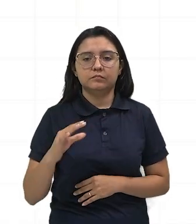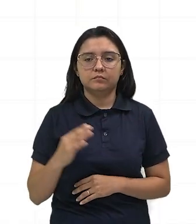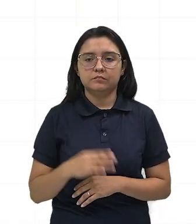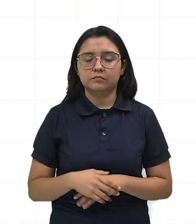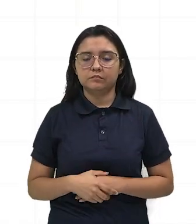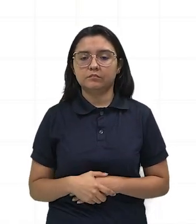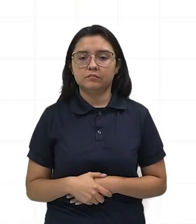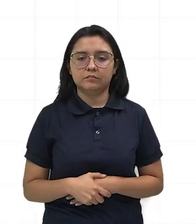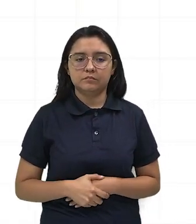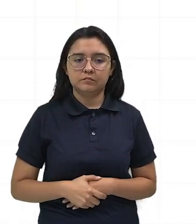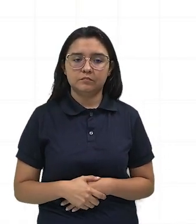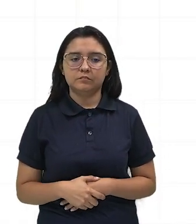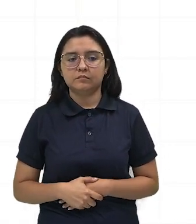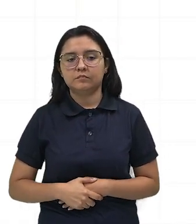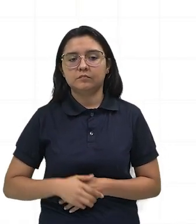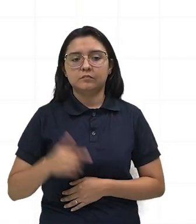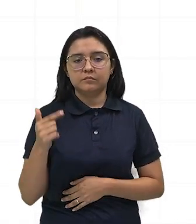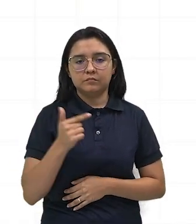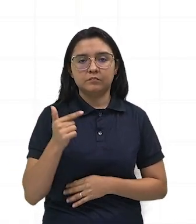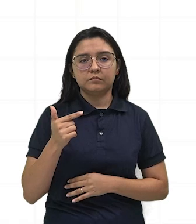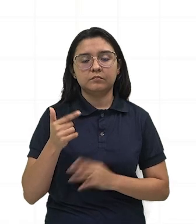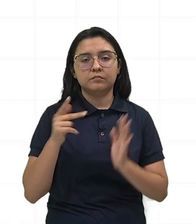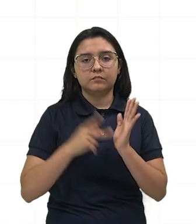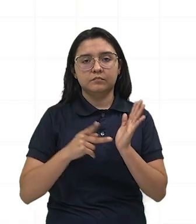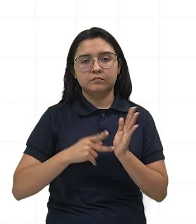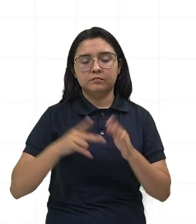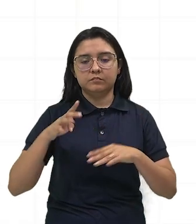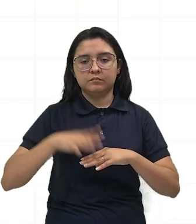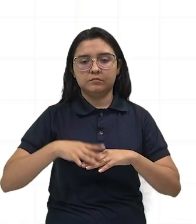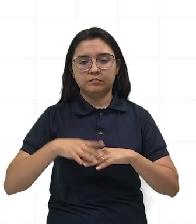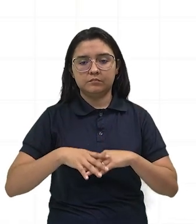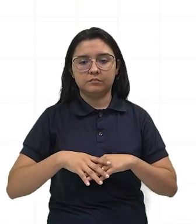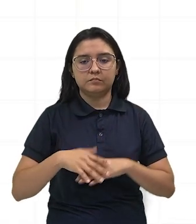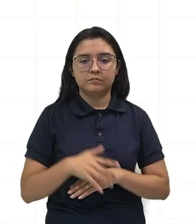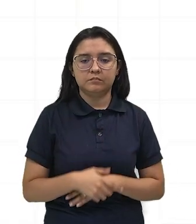A segunda nota de matemática. Então,